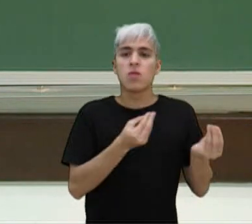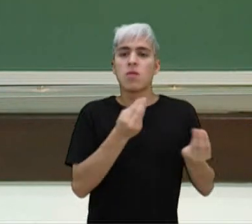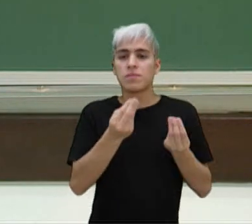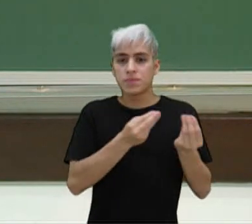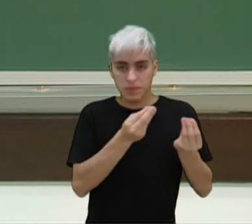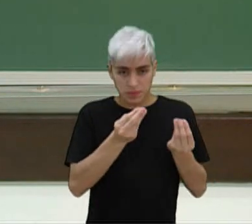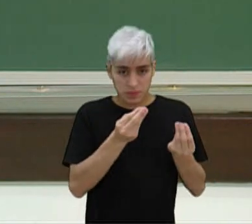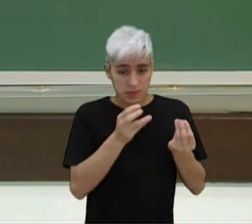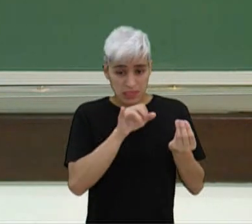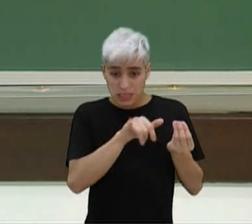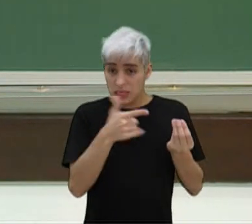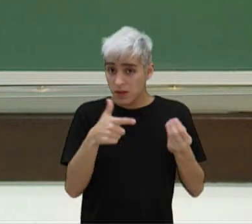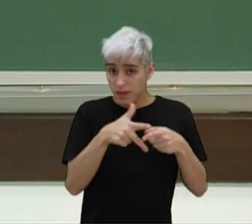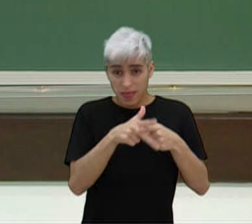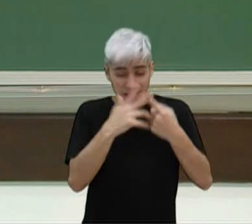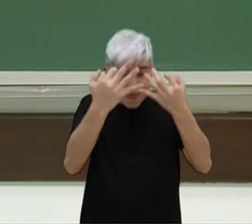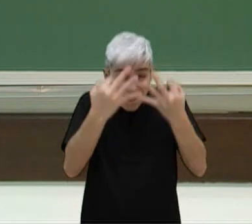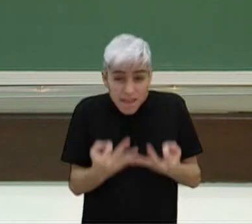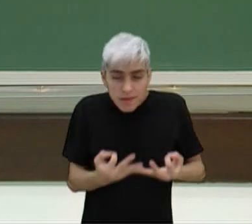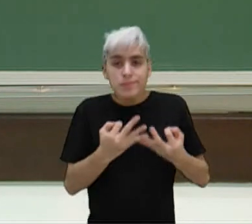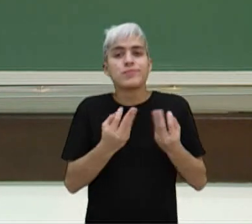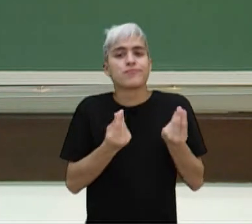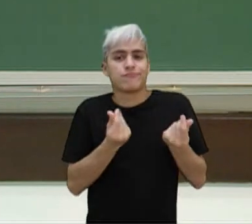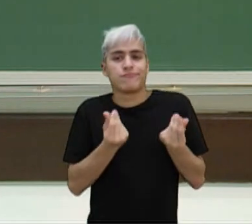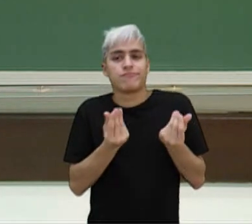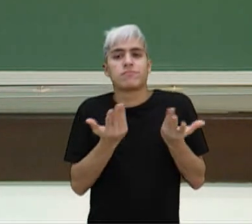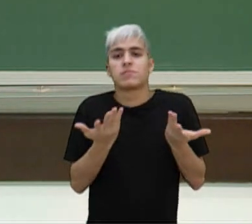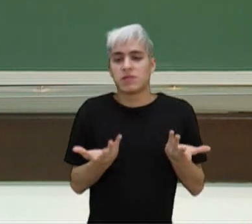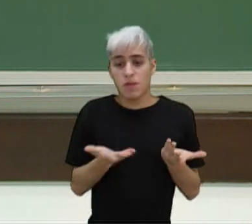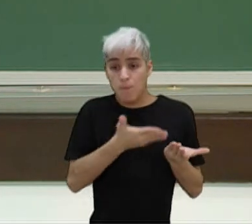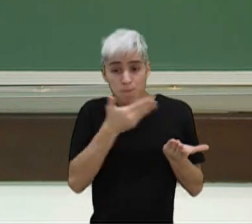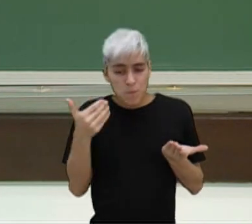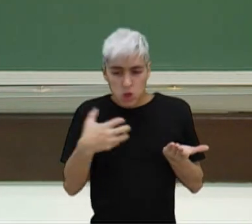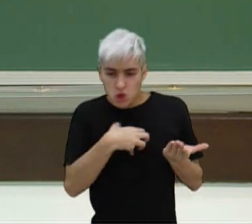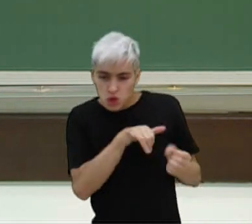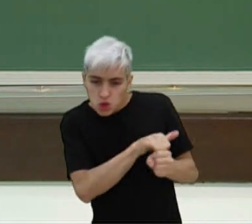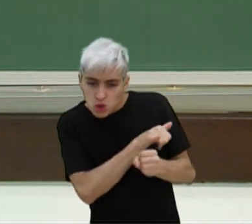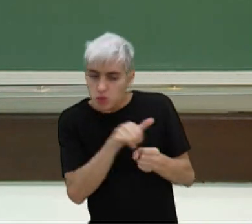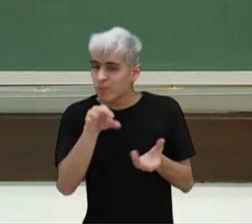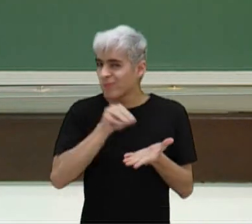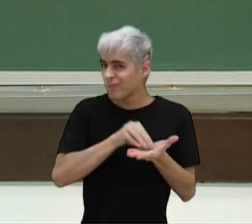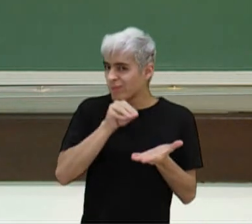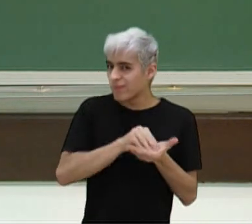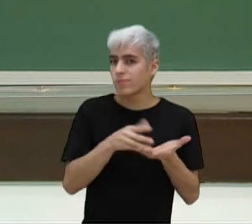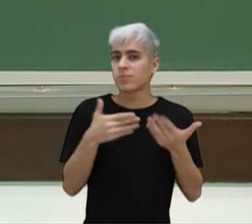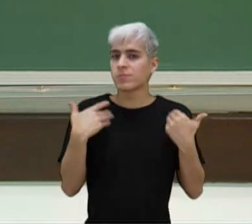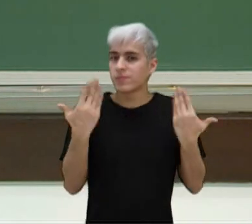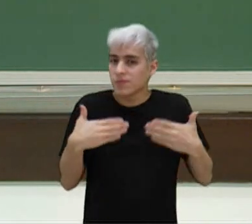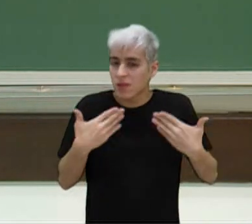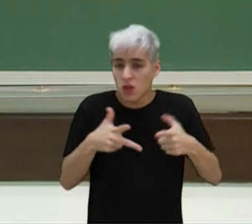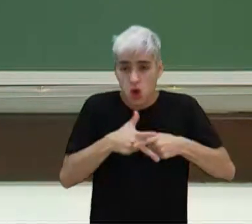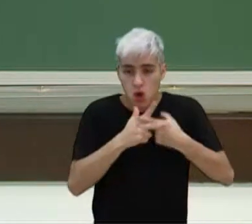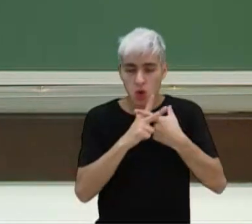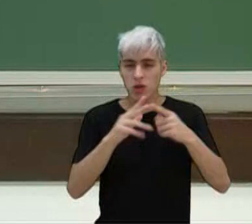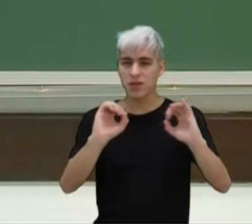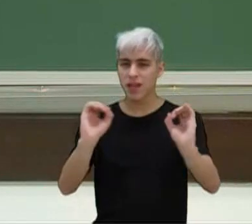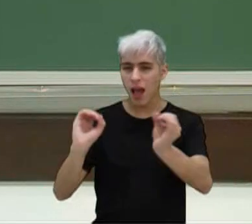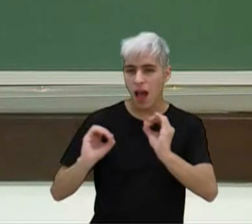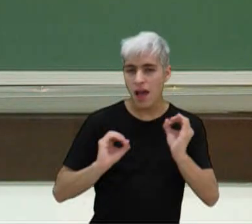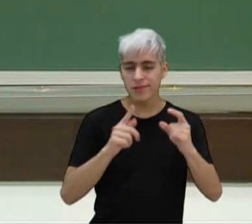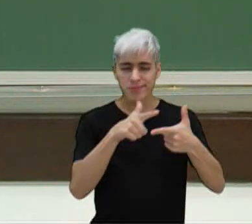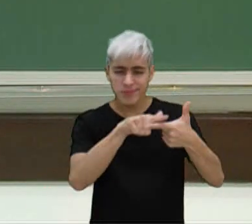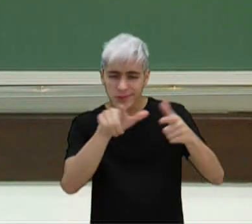ela não é feita da melhor forma, quando ela não é feita da melhor, não é corrigida, né, nos